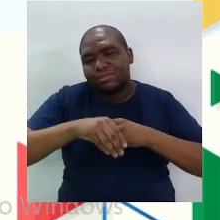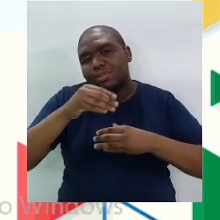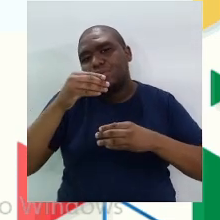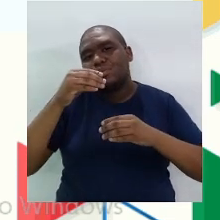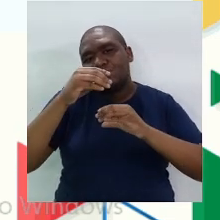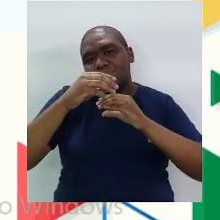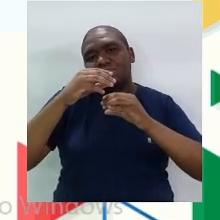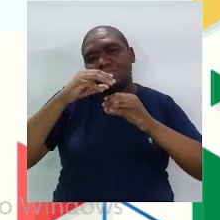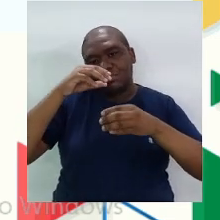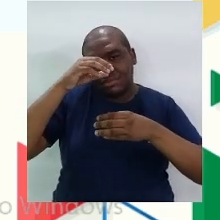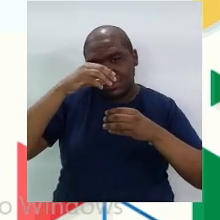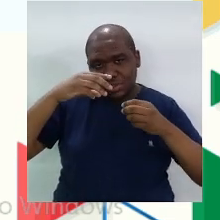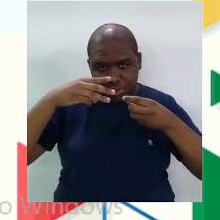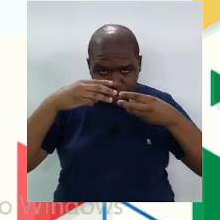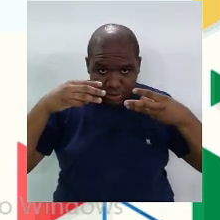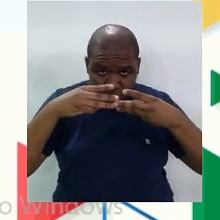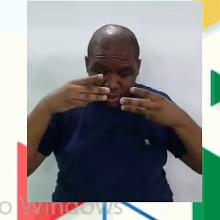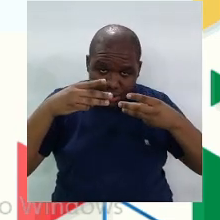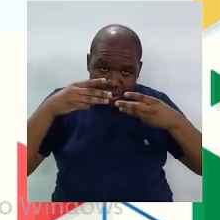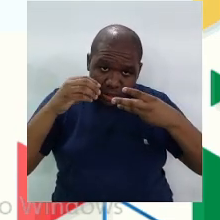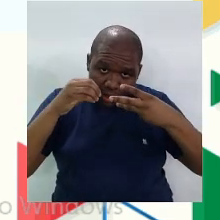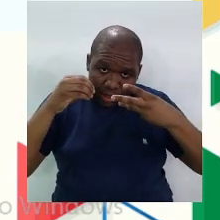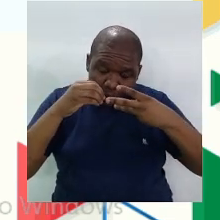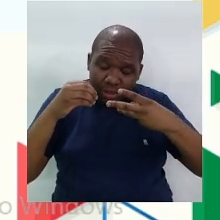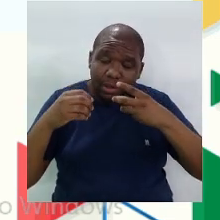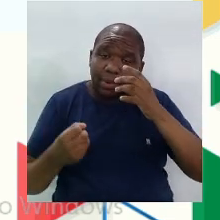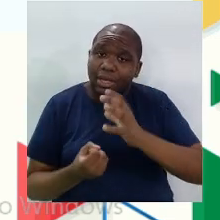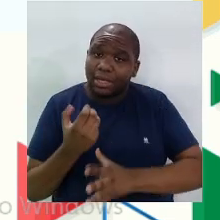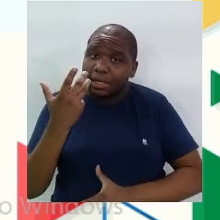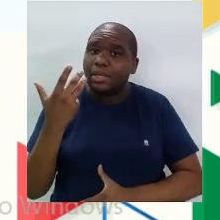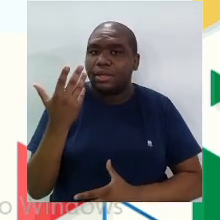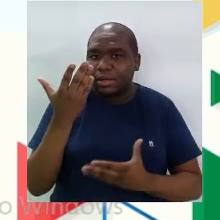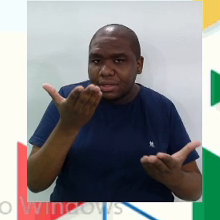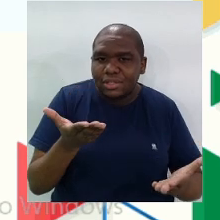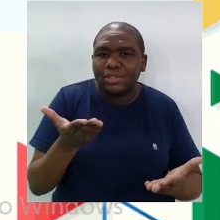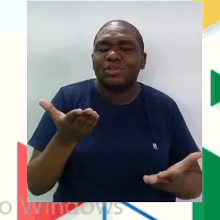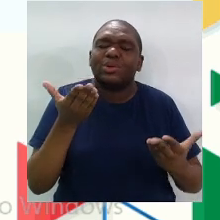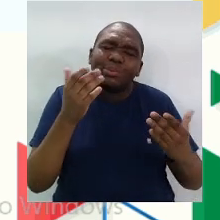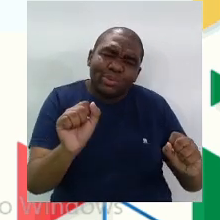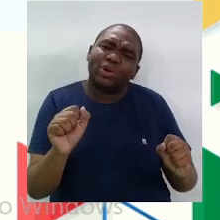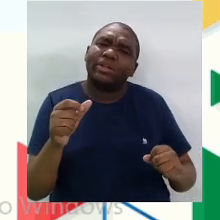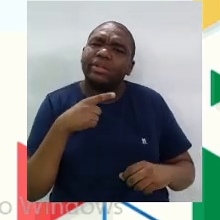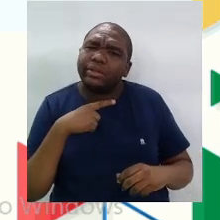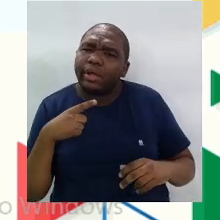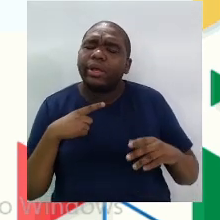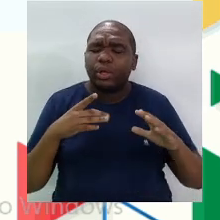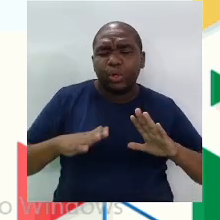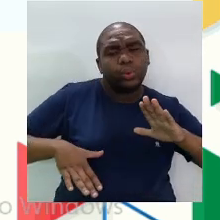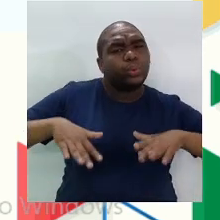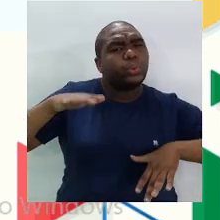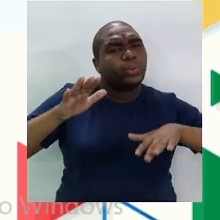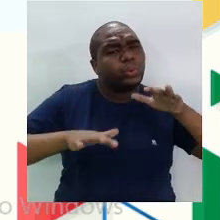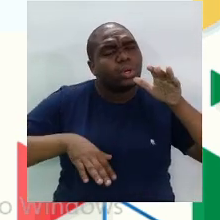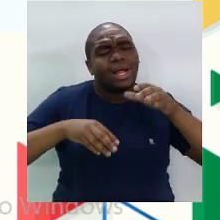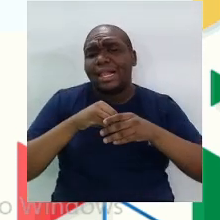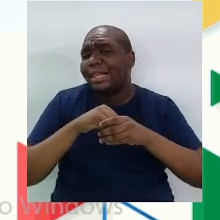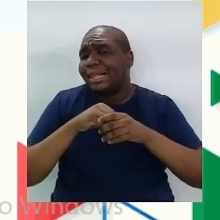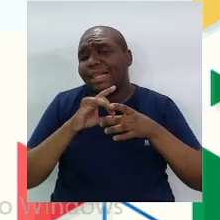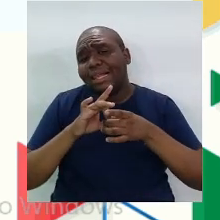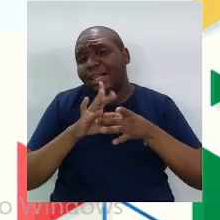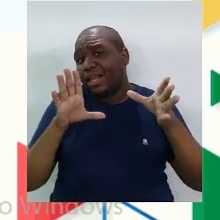para criar ali proteínas. Essas organelas, elas podem flutuar livremente ali